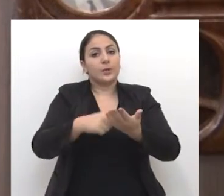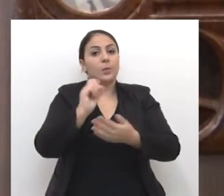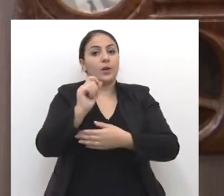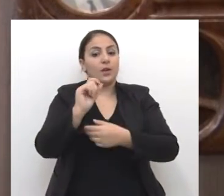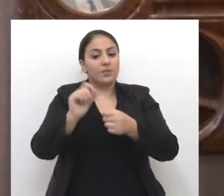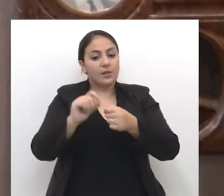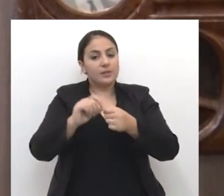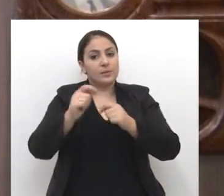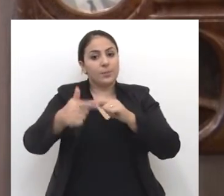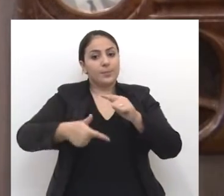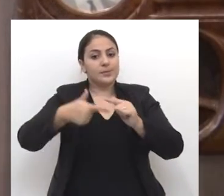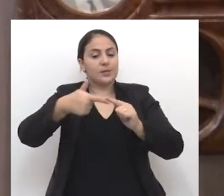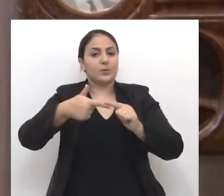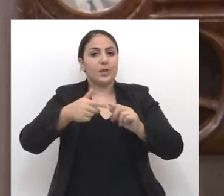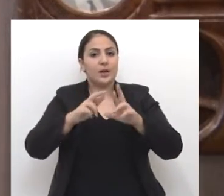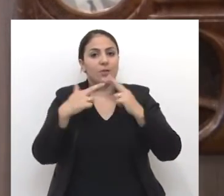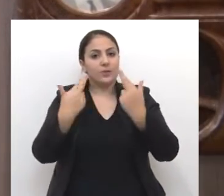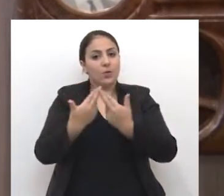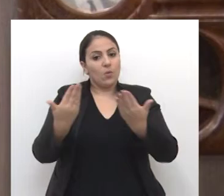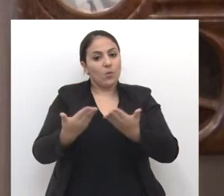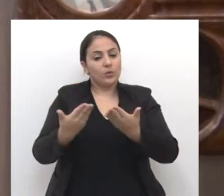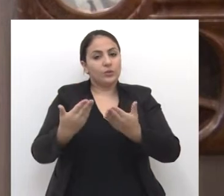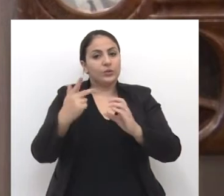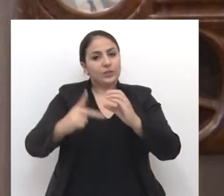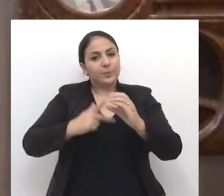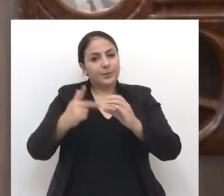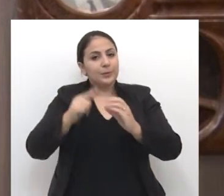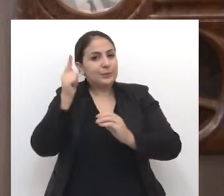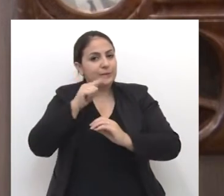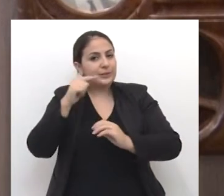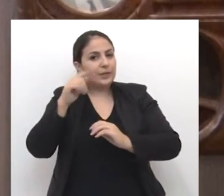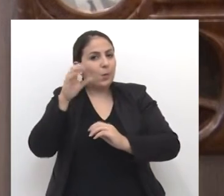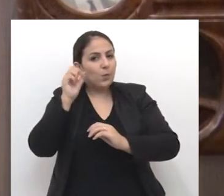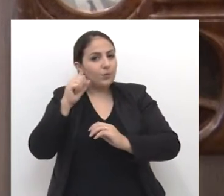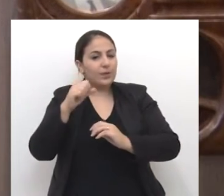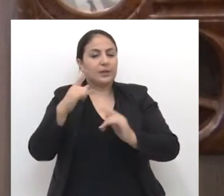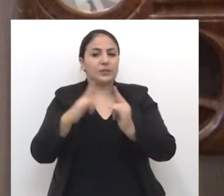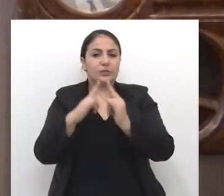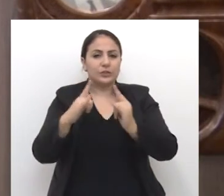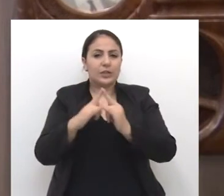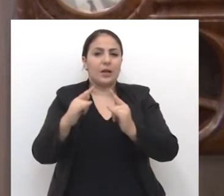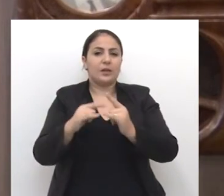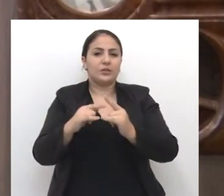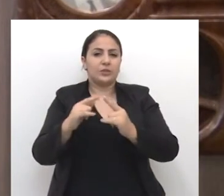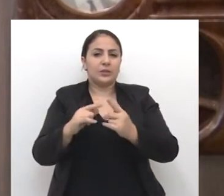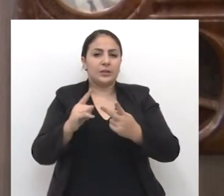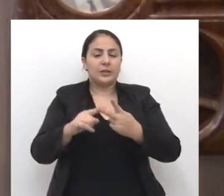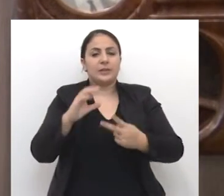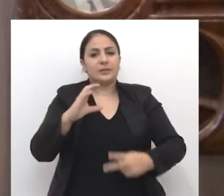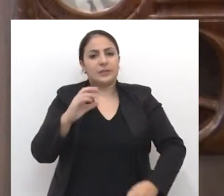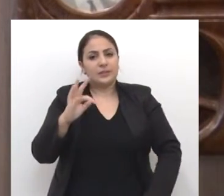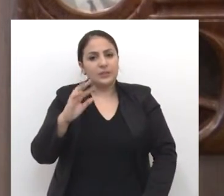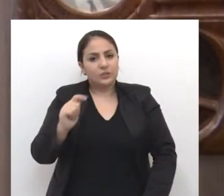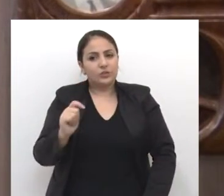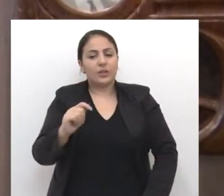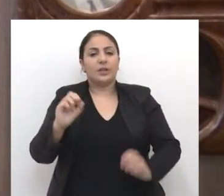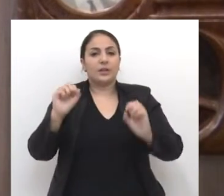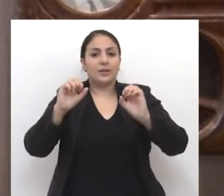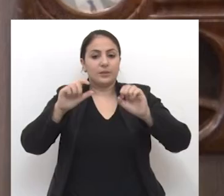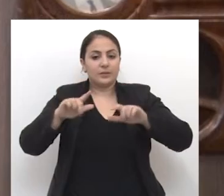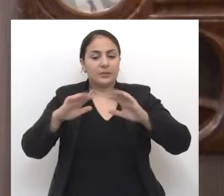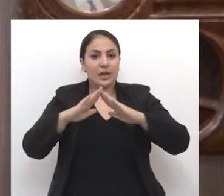combinamos e realizarmos uma segunda reunião hoje aqui na Câmara de Vereadores para ouvir as entidades de classe, CTGs, boates,